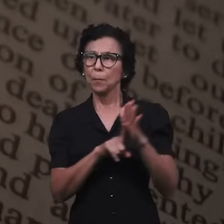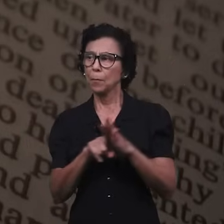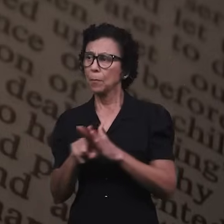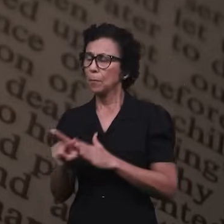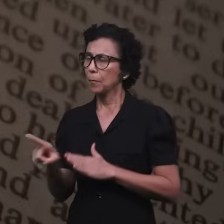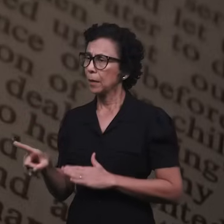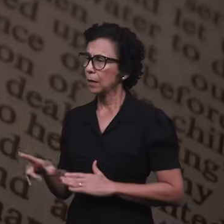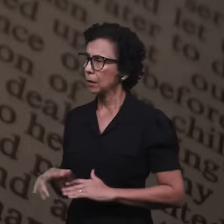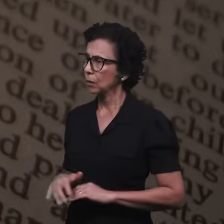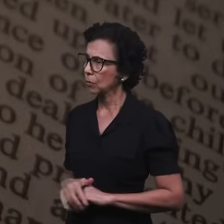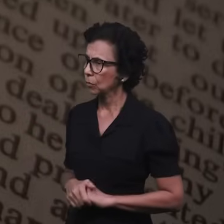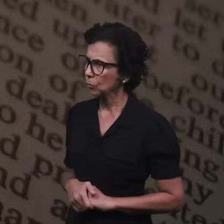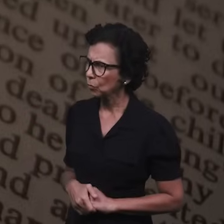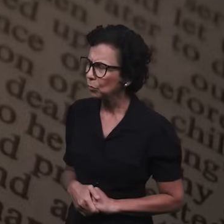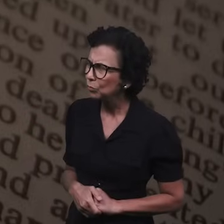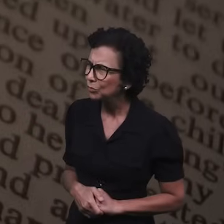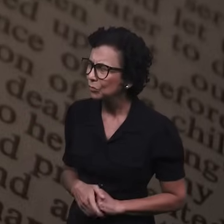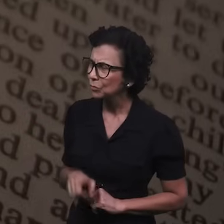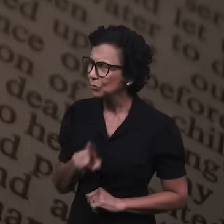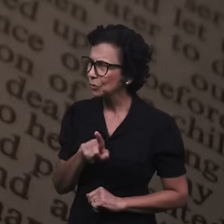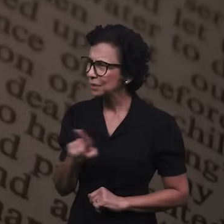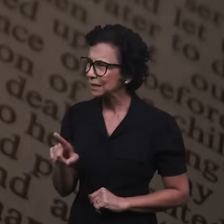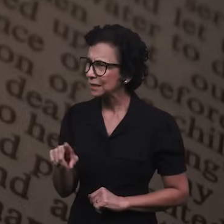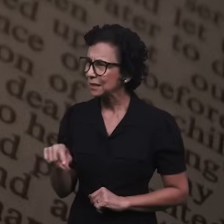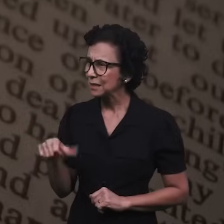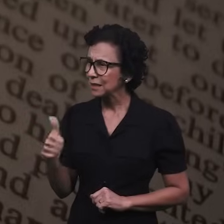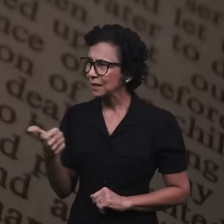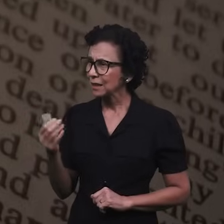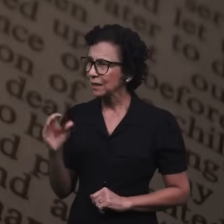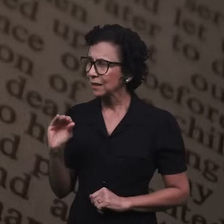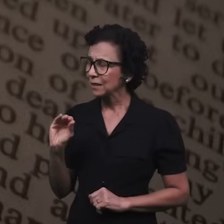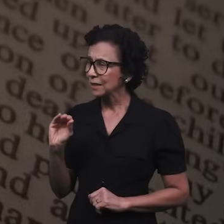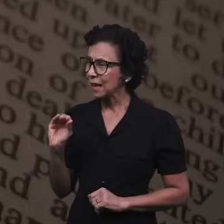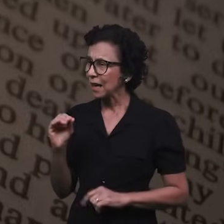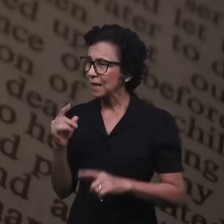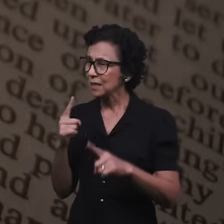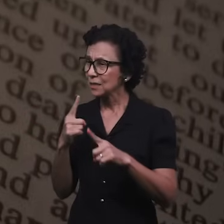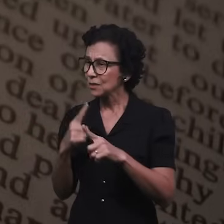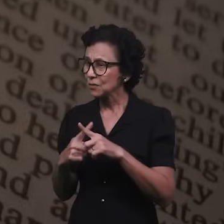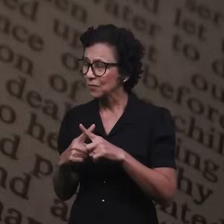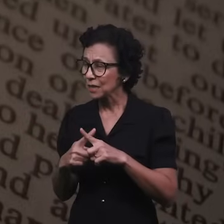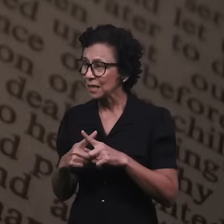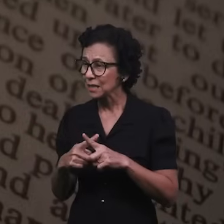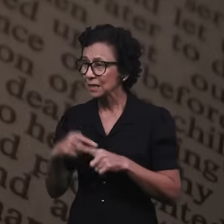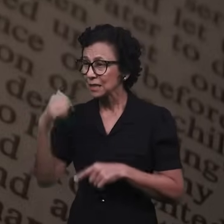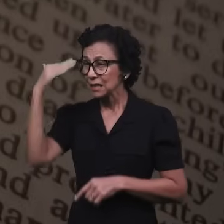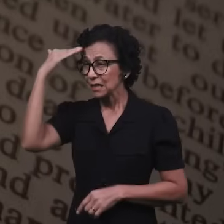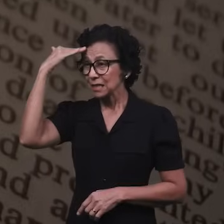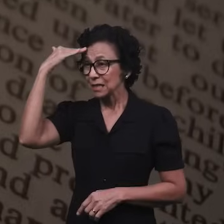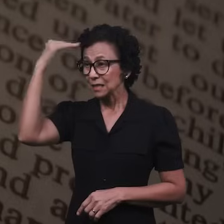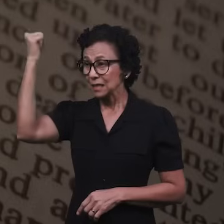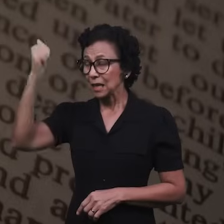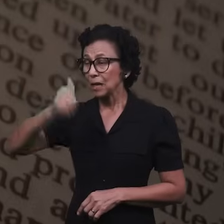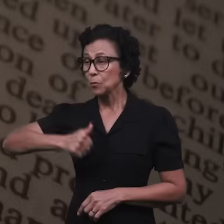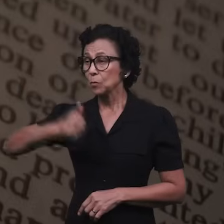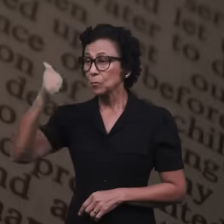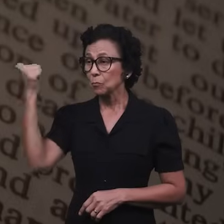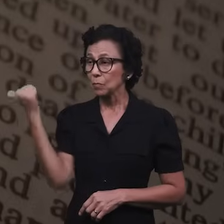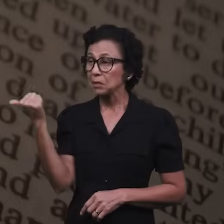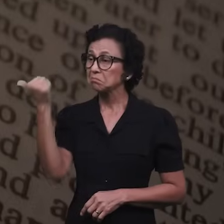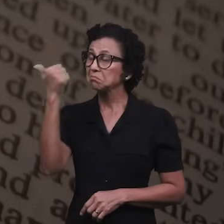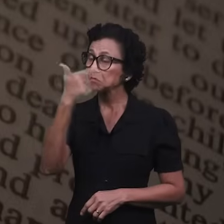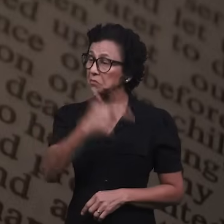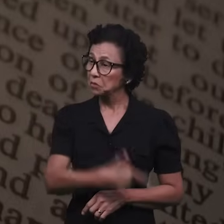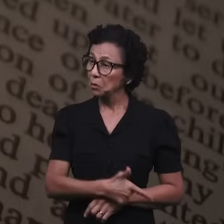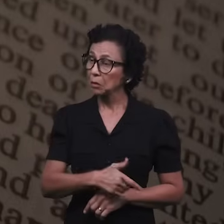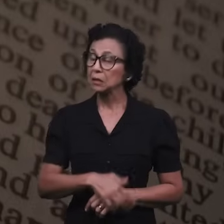perguntas, os achou 10 vezes mais sábios mais doutos do que todos